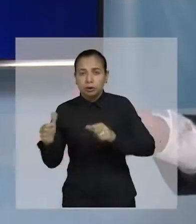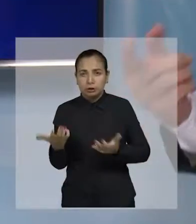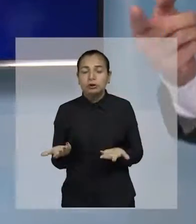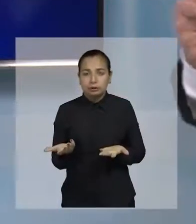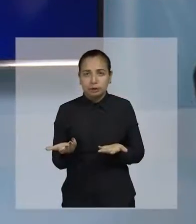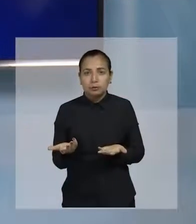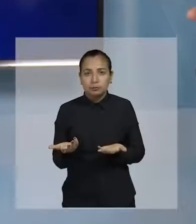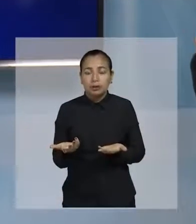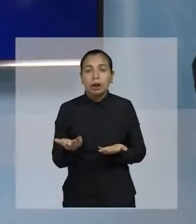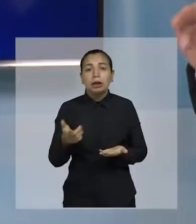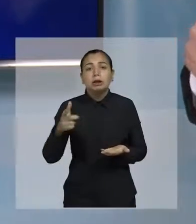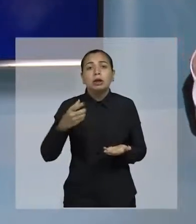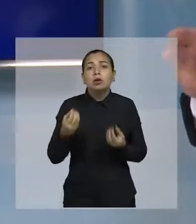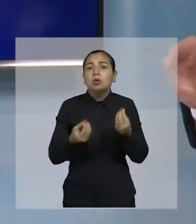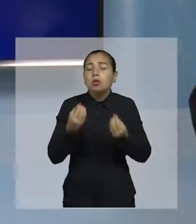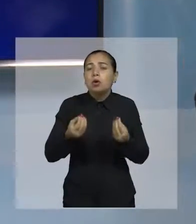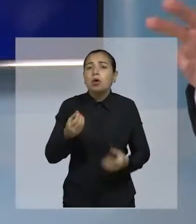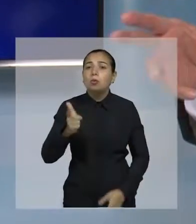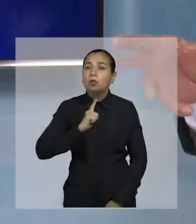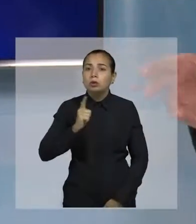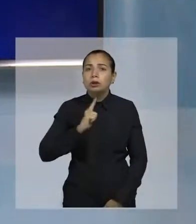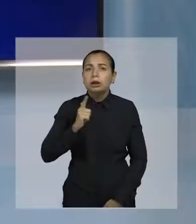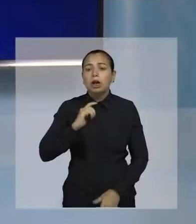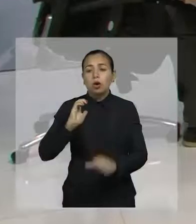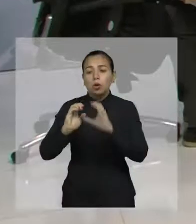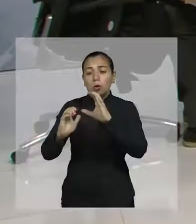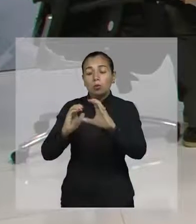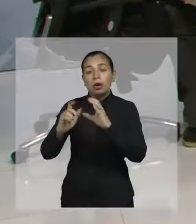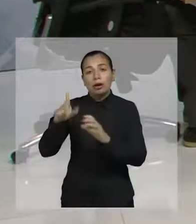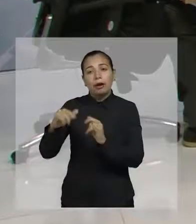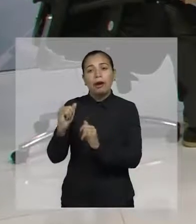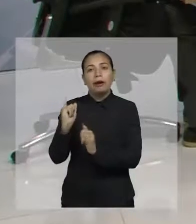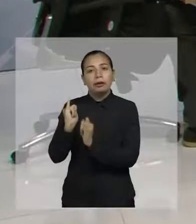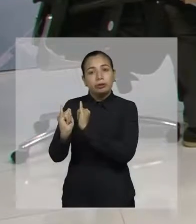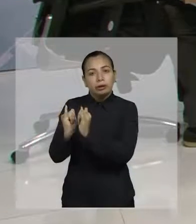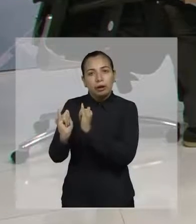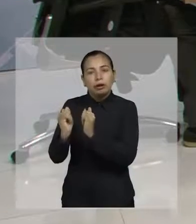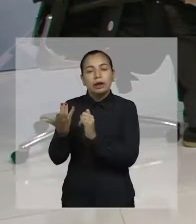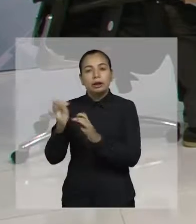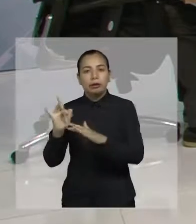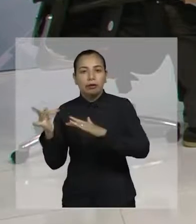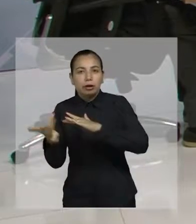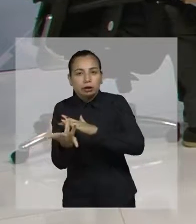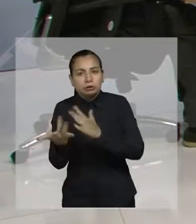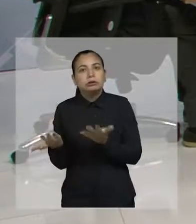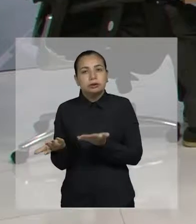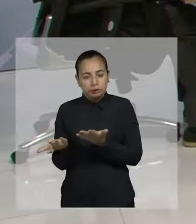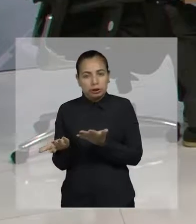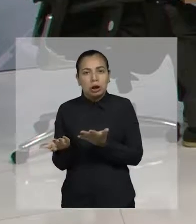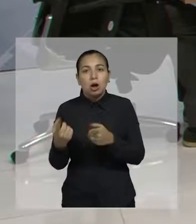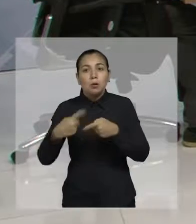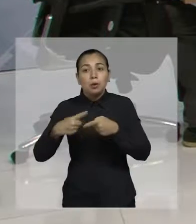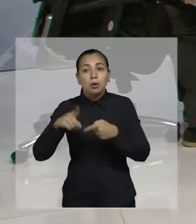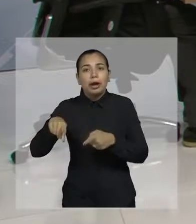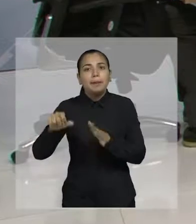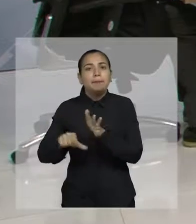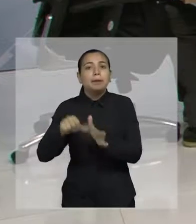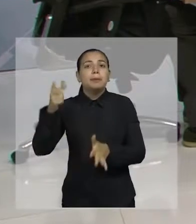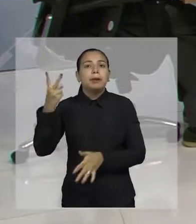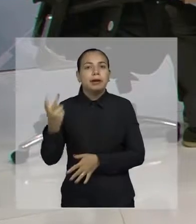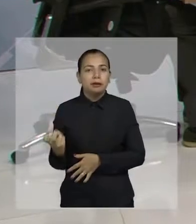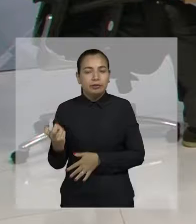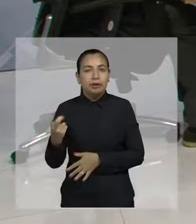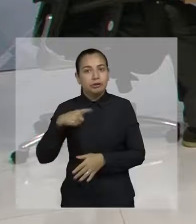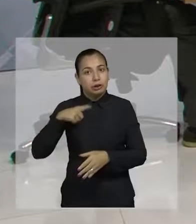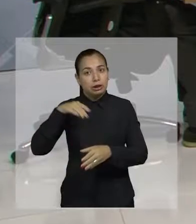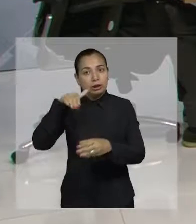uma nova força, que é essa da comunicação online, das redes sociais, que é uma incógnita, porque é pela primeira vez que se vai para